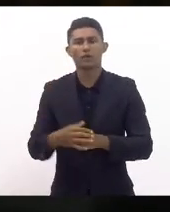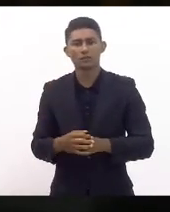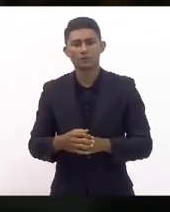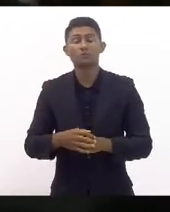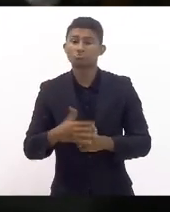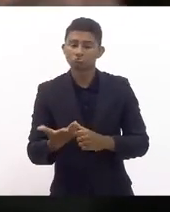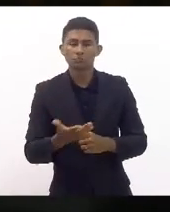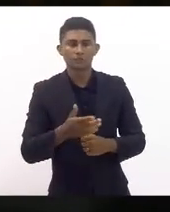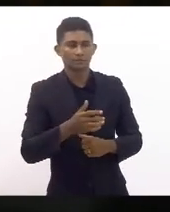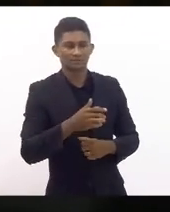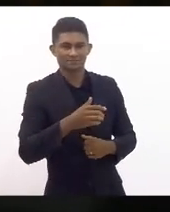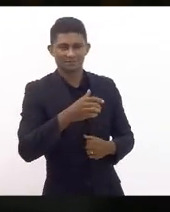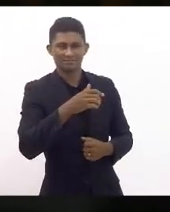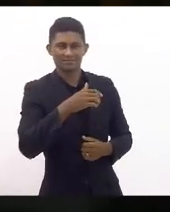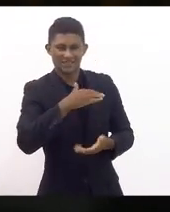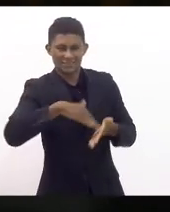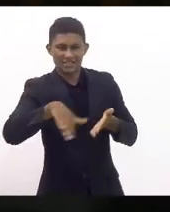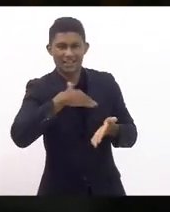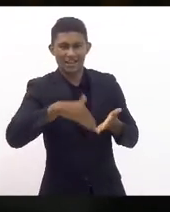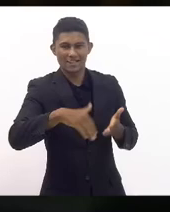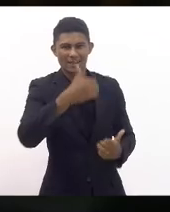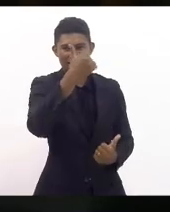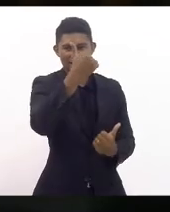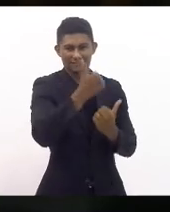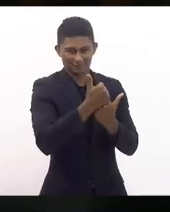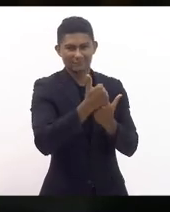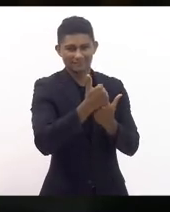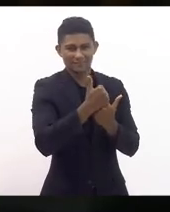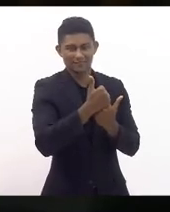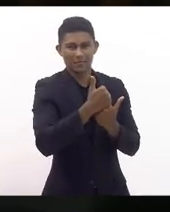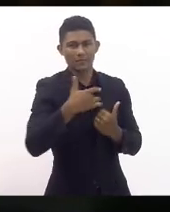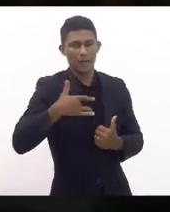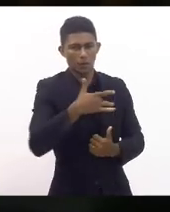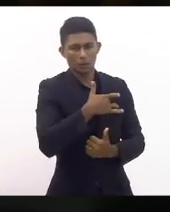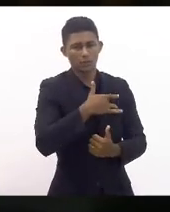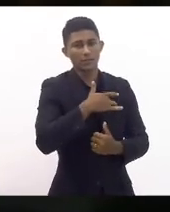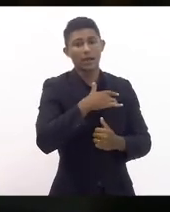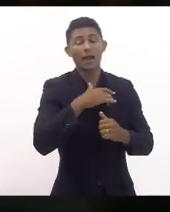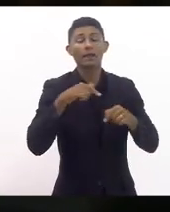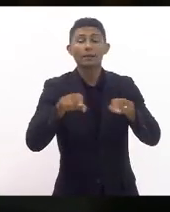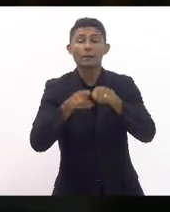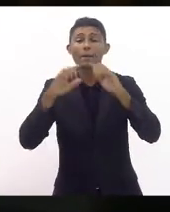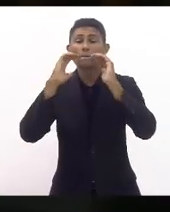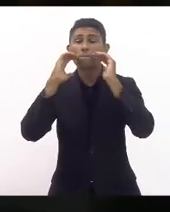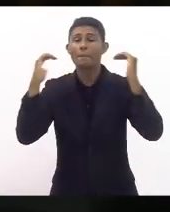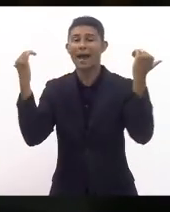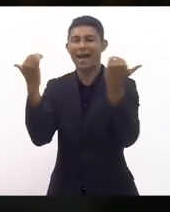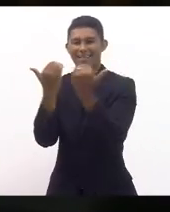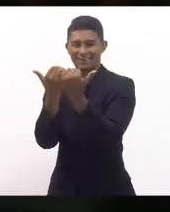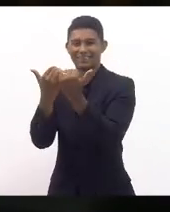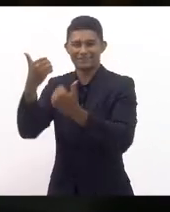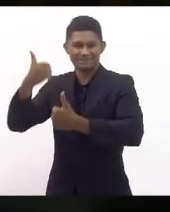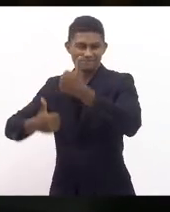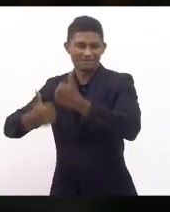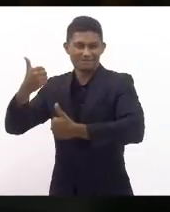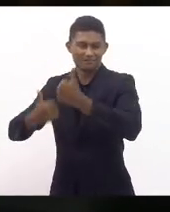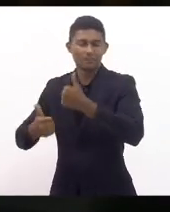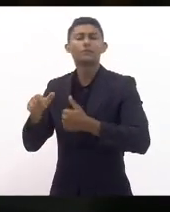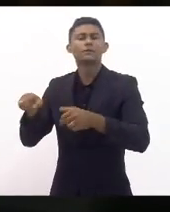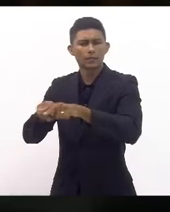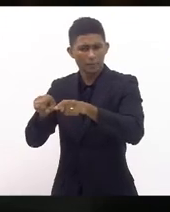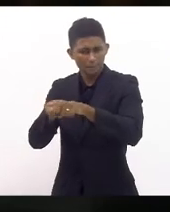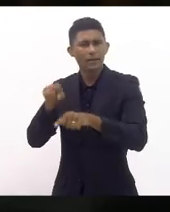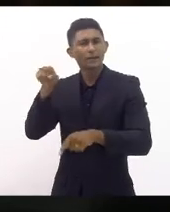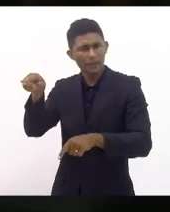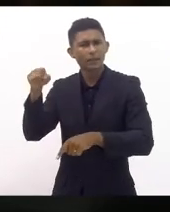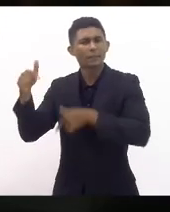Subsecretaria de Saúde à Vice-Presidência do Maracanã, então rodei bastante. Né? na Secretaria de Fazenda, já pela segunda vez, e antes